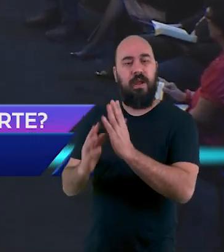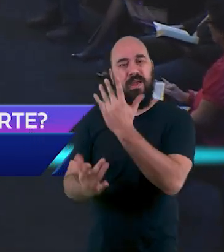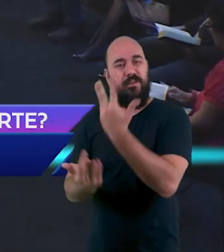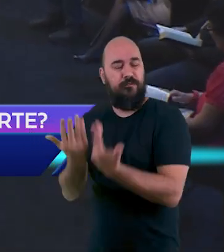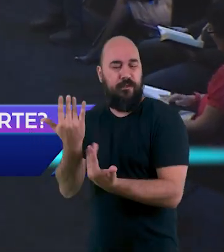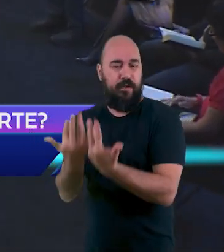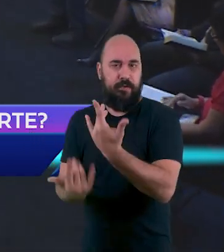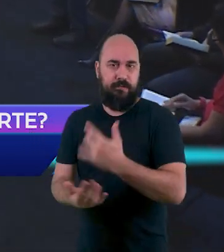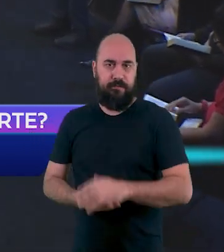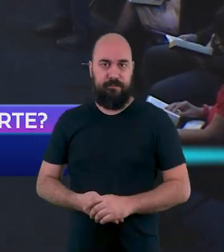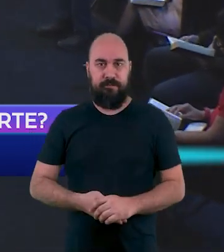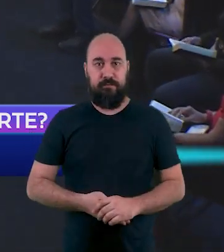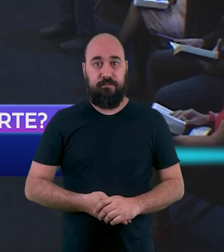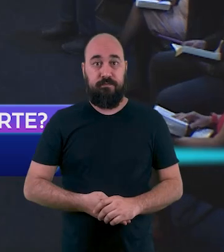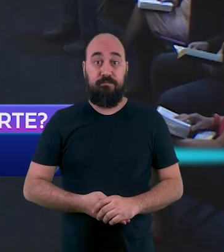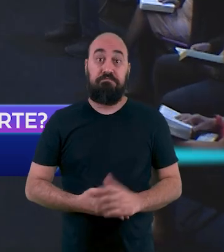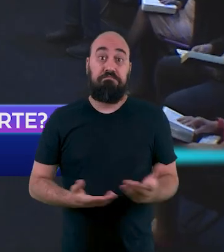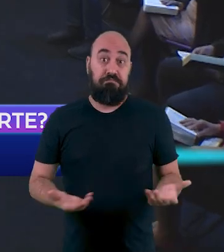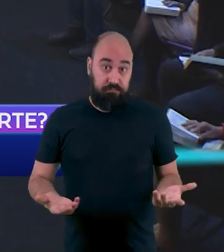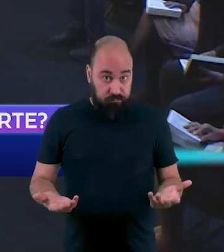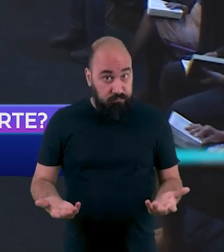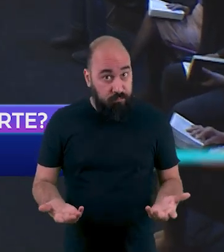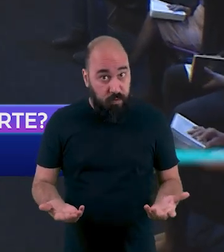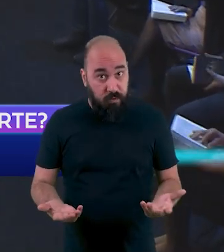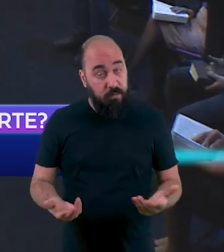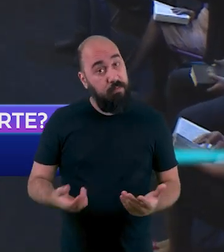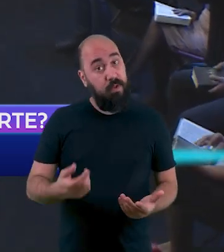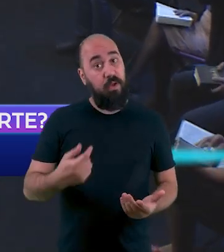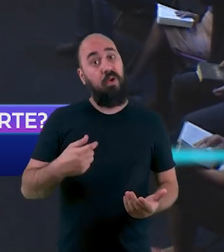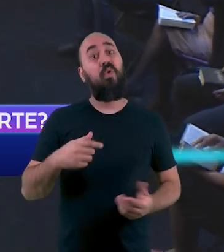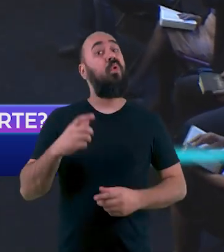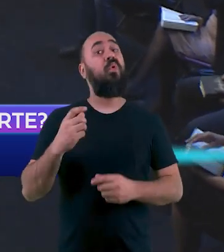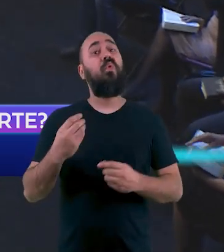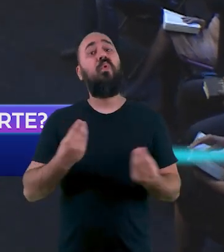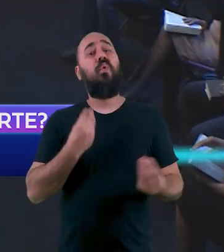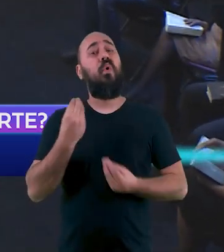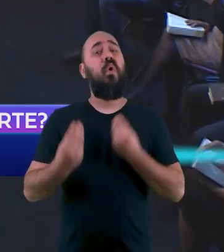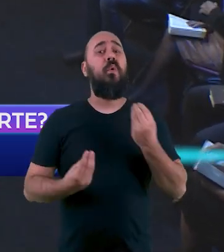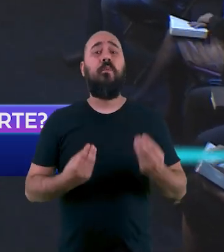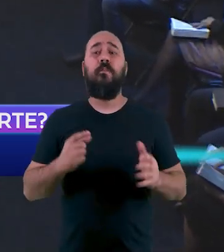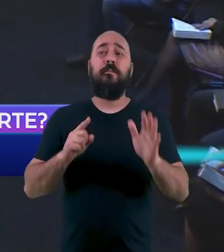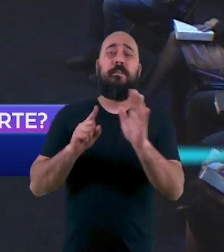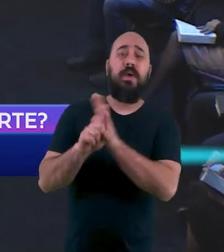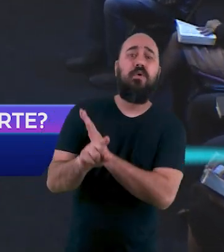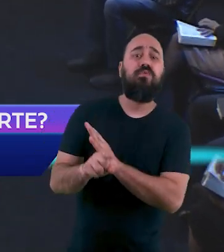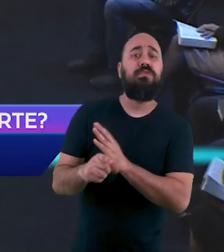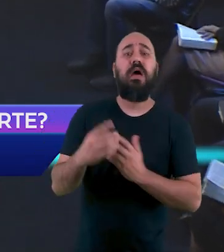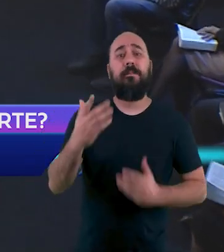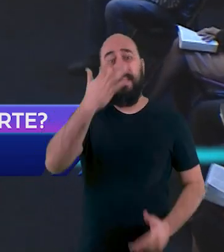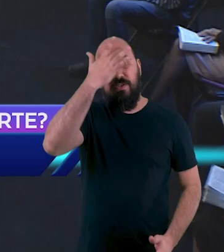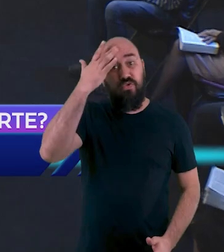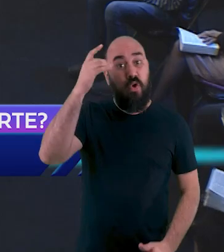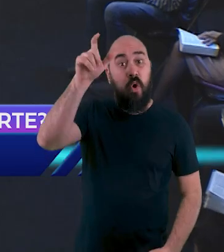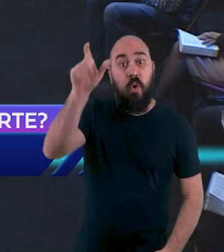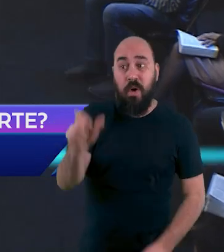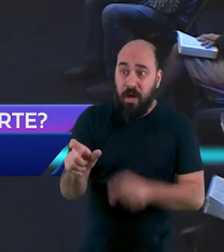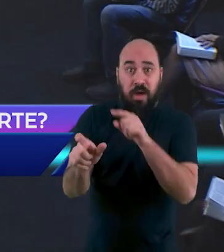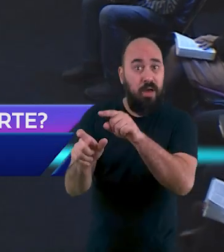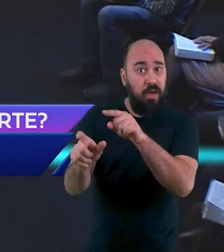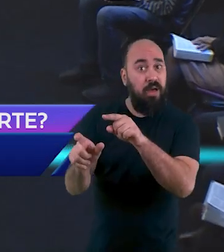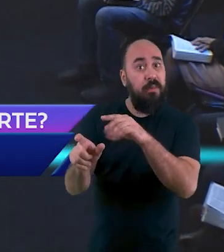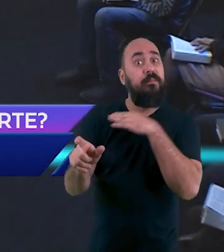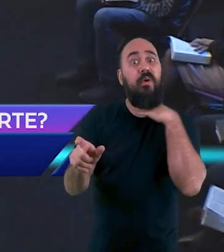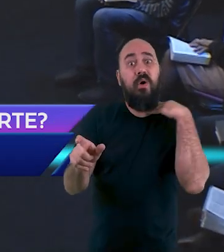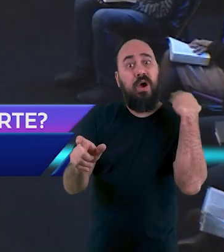pela experiência da morte. Então, se nós queremos saber o que acontece com quem morre, temos que perguntar para quem? Para